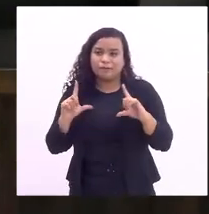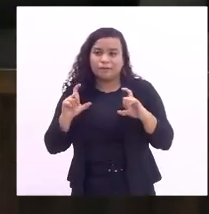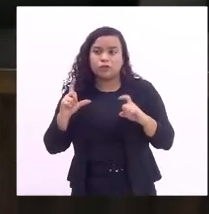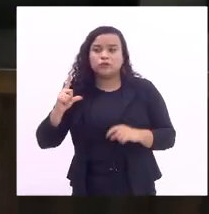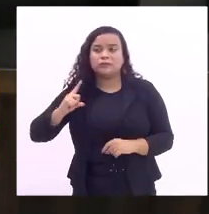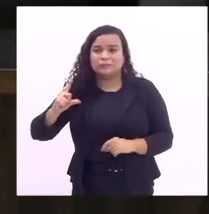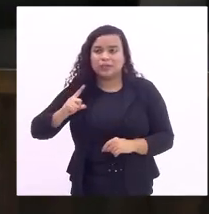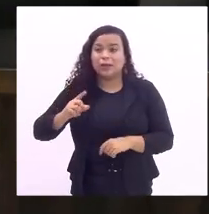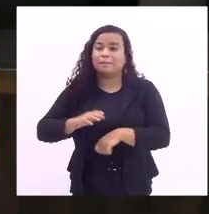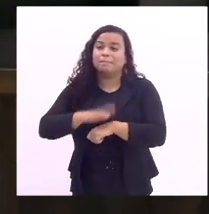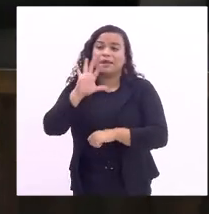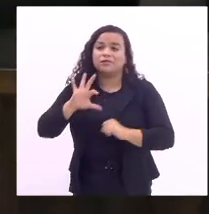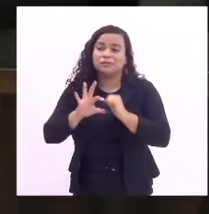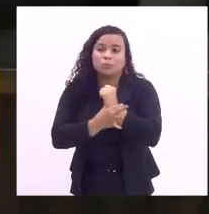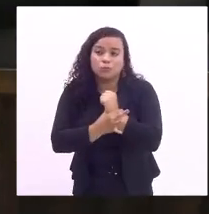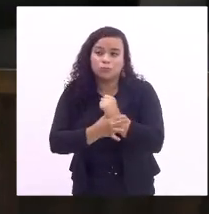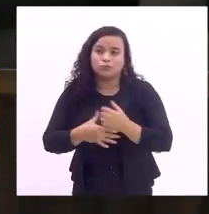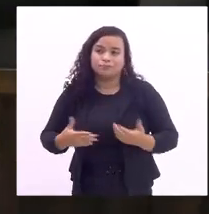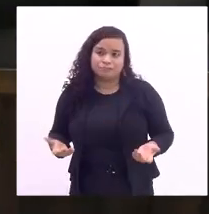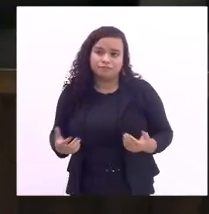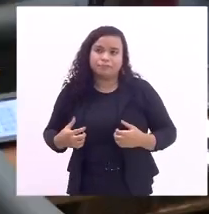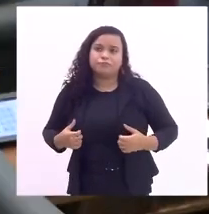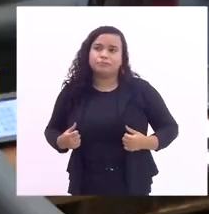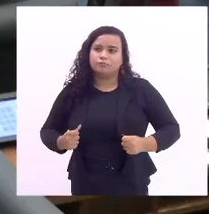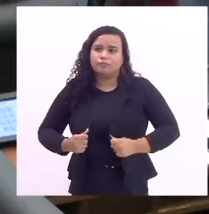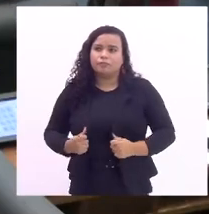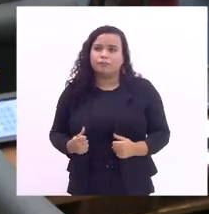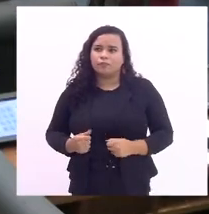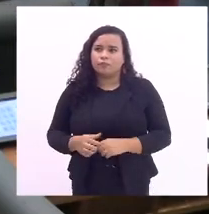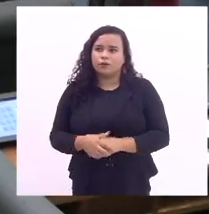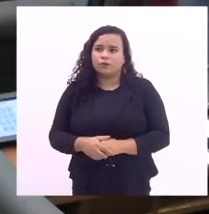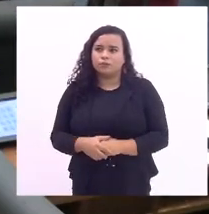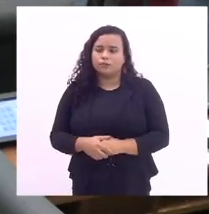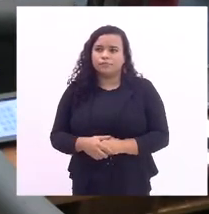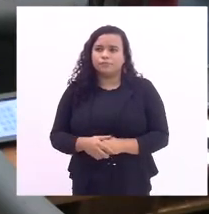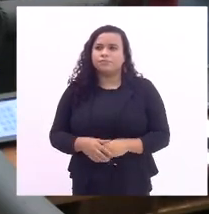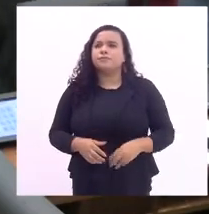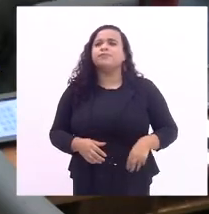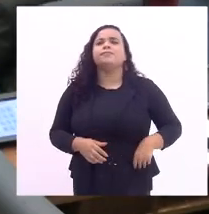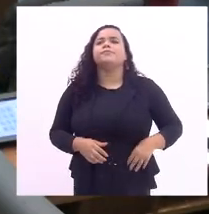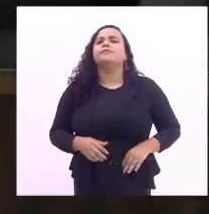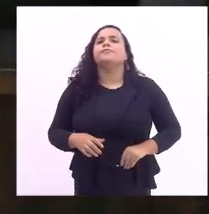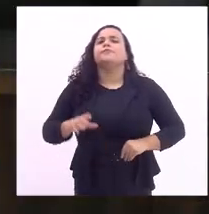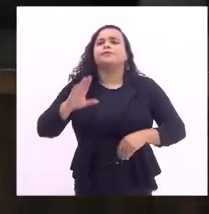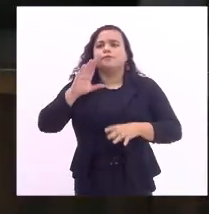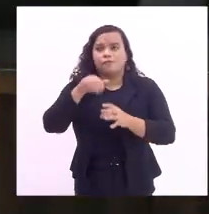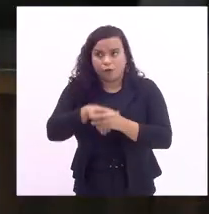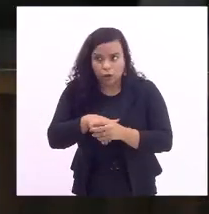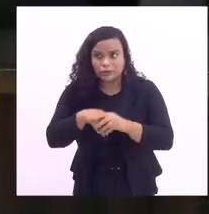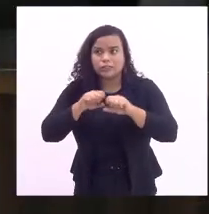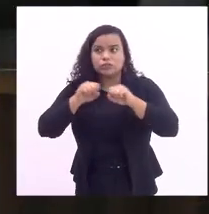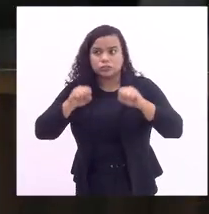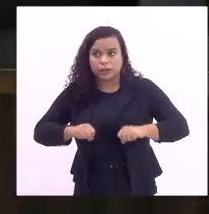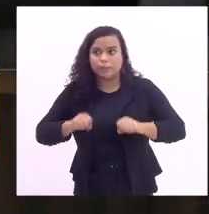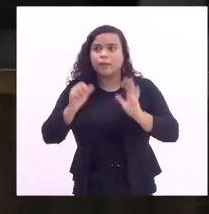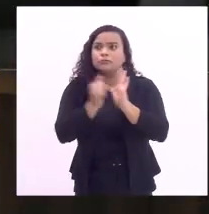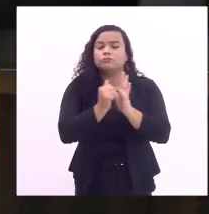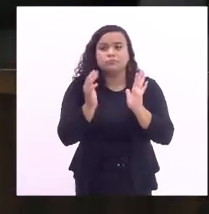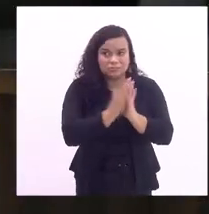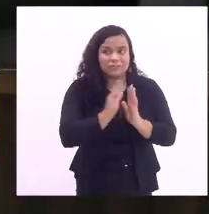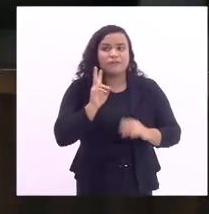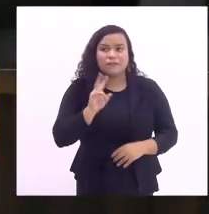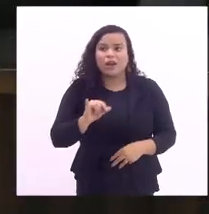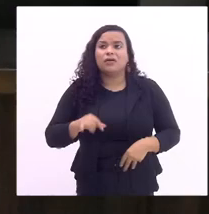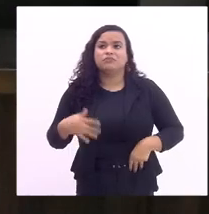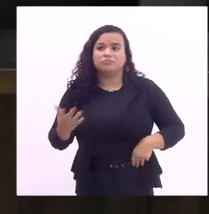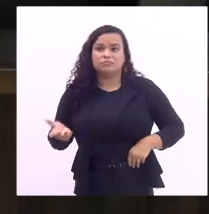mais seguro do que, inclusive... Não. Vai votar no sistema, vai registrar. A confirmação do voto se dá